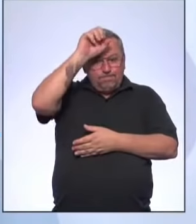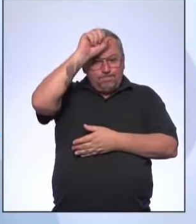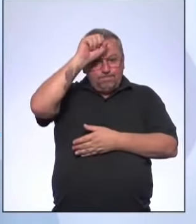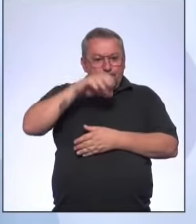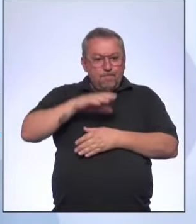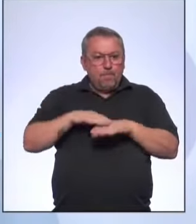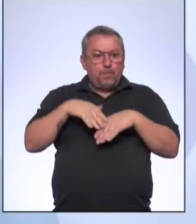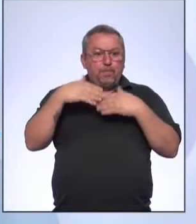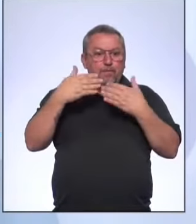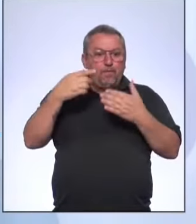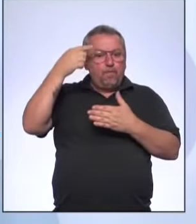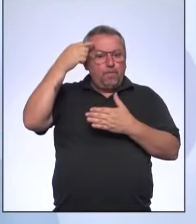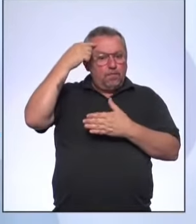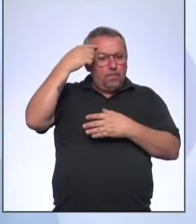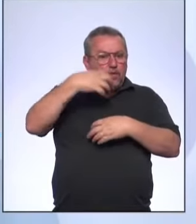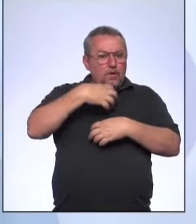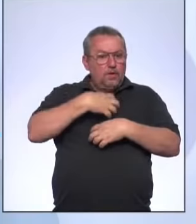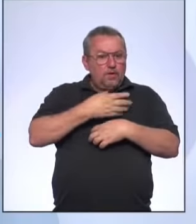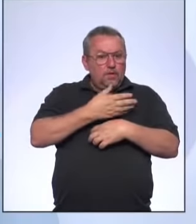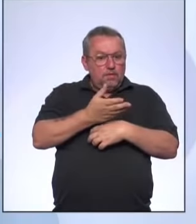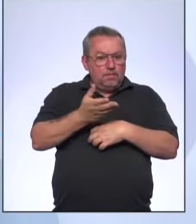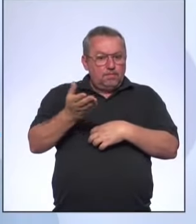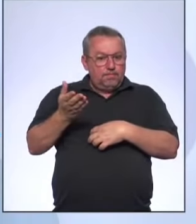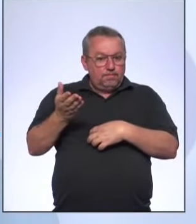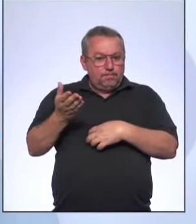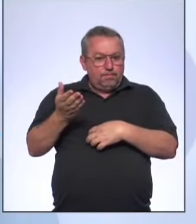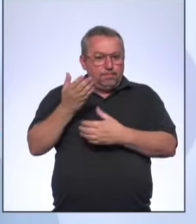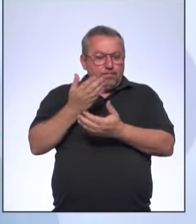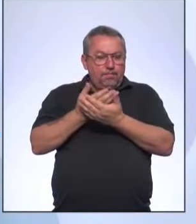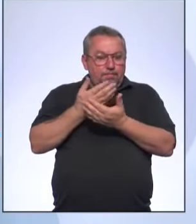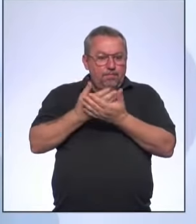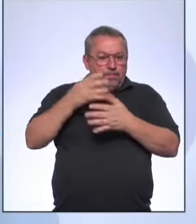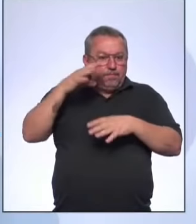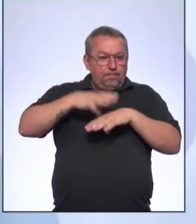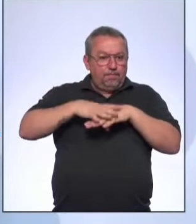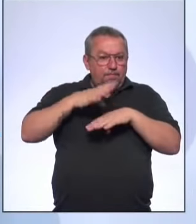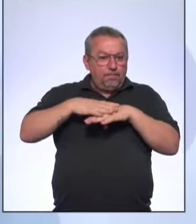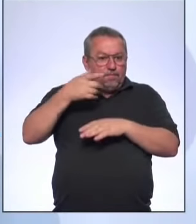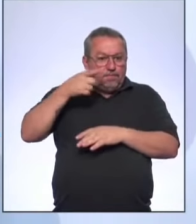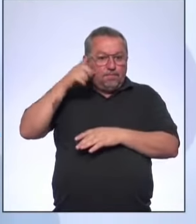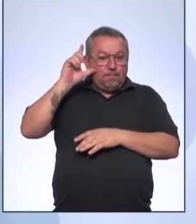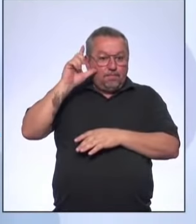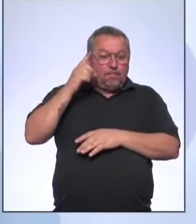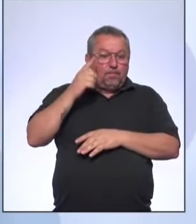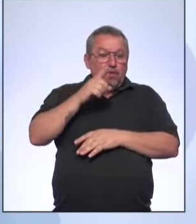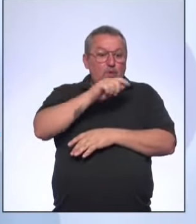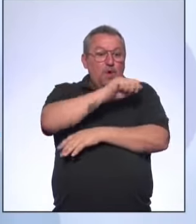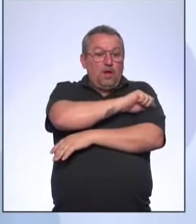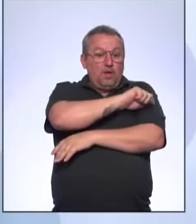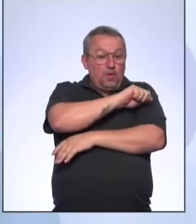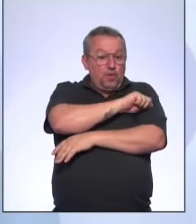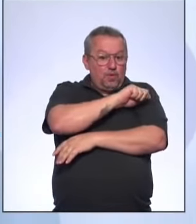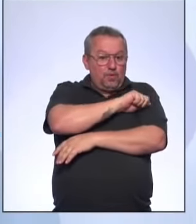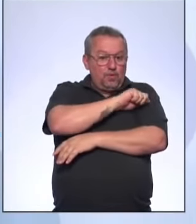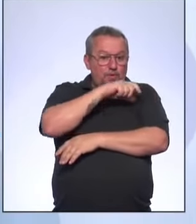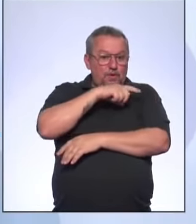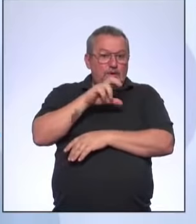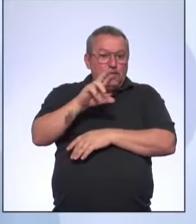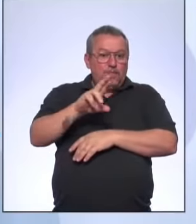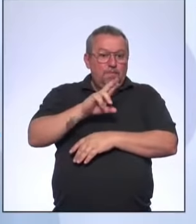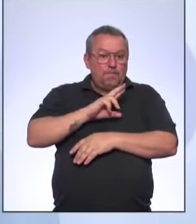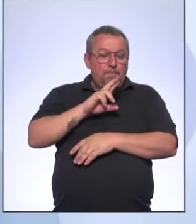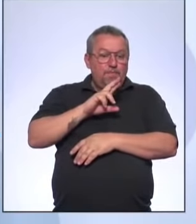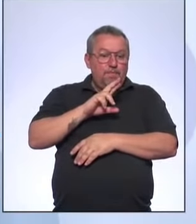então vamos repensar a postura de vocês na aula de matemática de ontem eu observei um aluno e ele estava